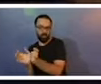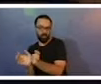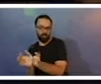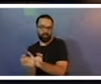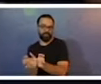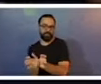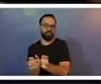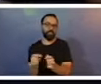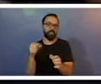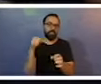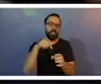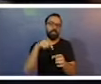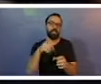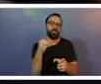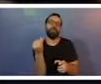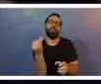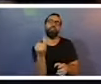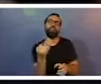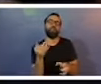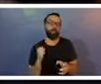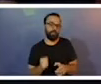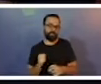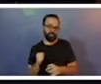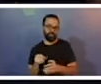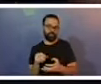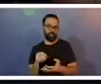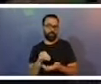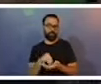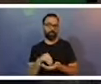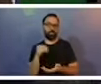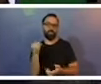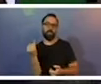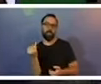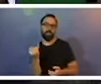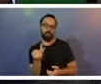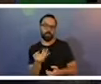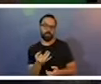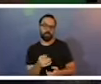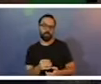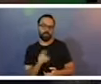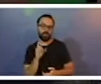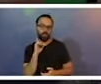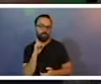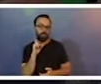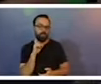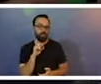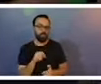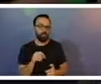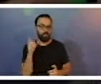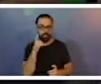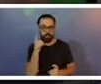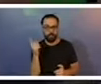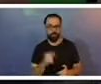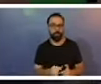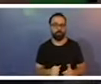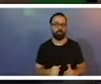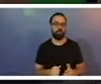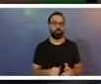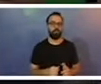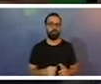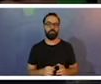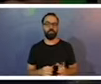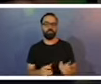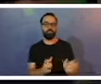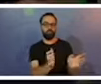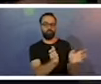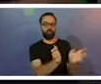elementos e sobram quantas unidades? O começo, a apostila já fez, olha lá, há